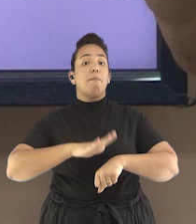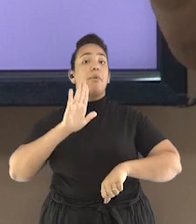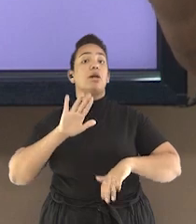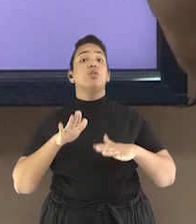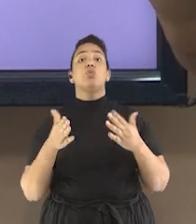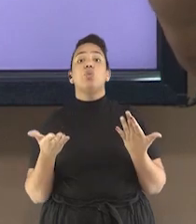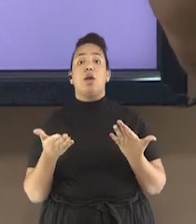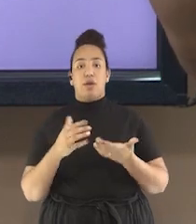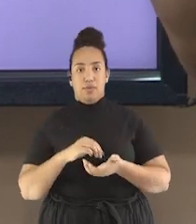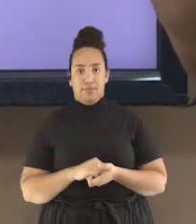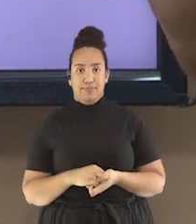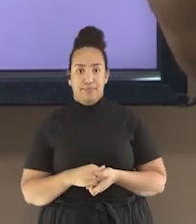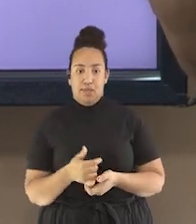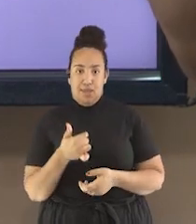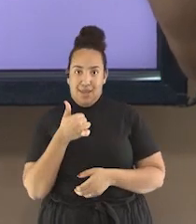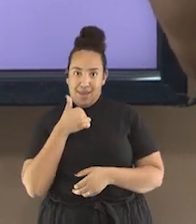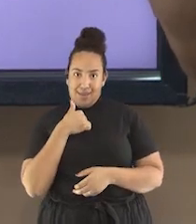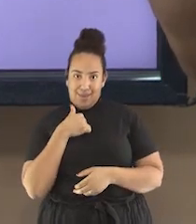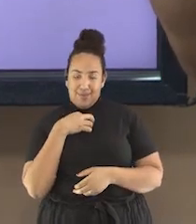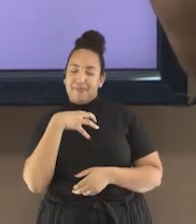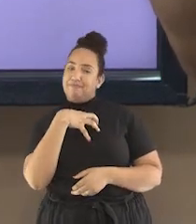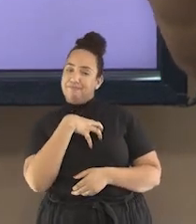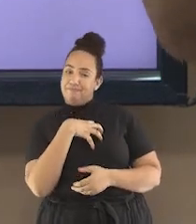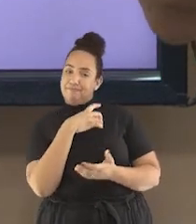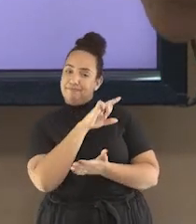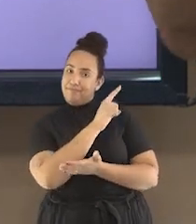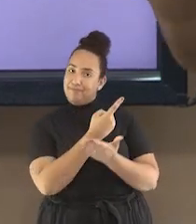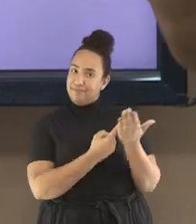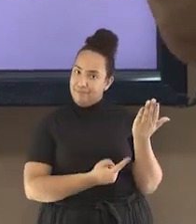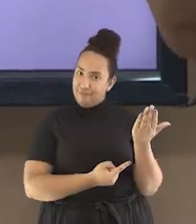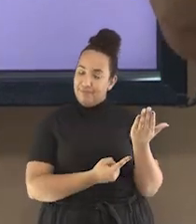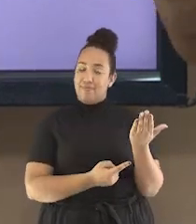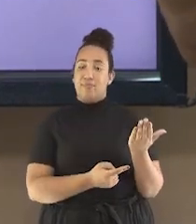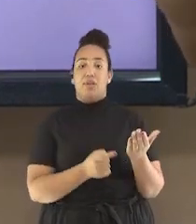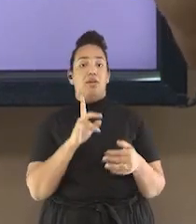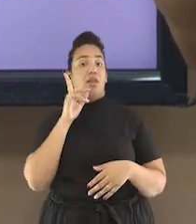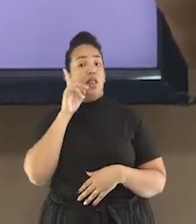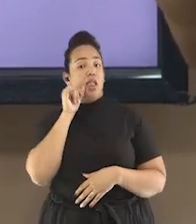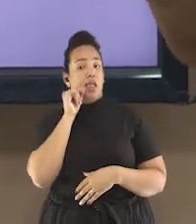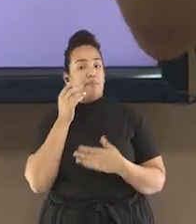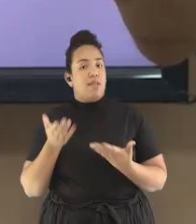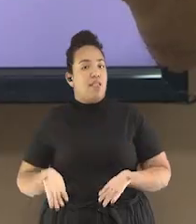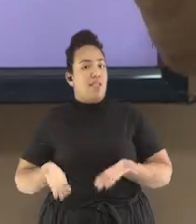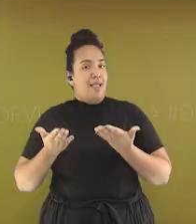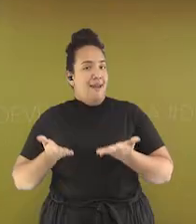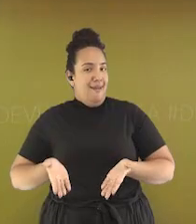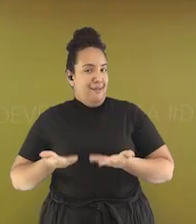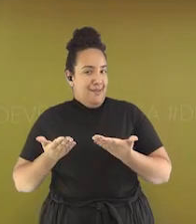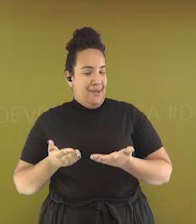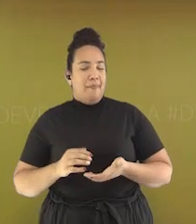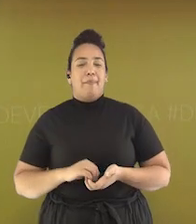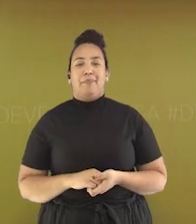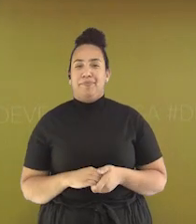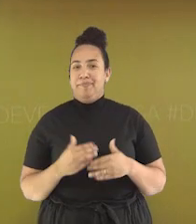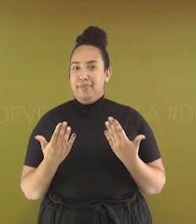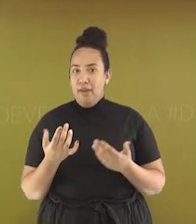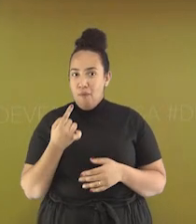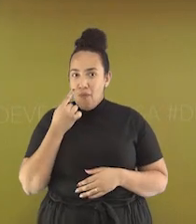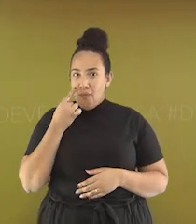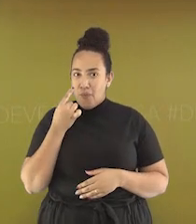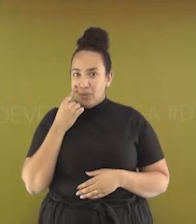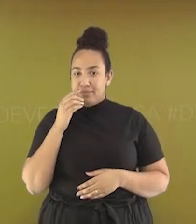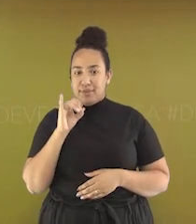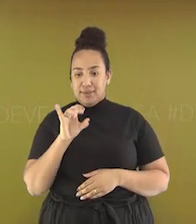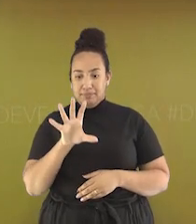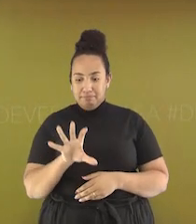Bem, eu sinto aqui que é o caderno, certo? E o mais leve, o lápis. Percebeu? Quando você pega um objeto na